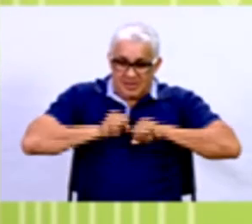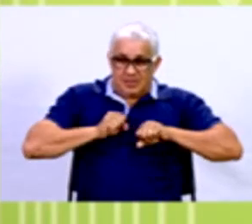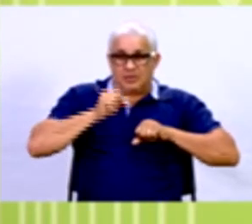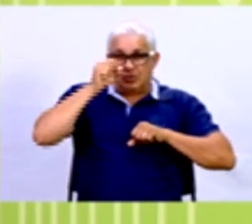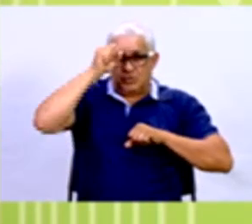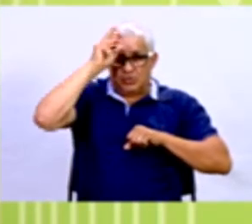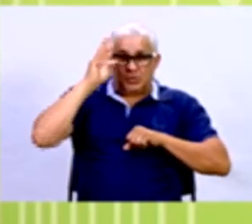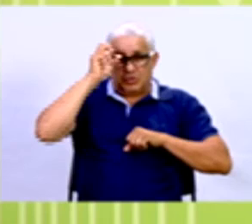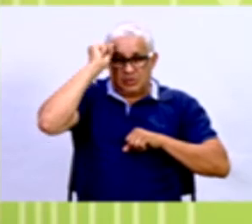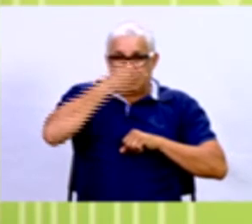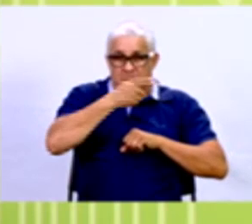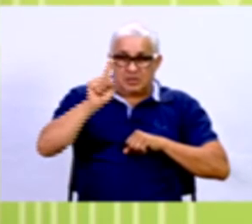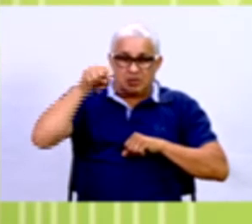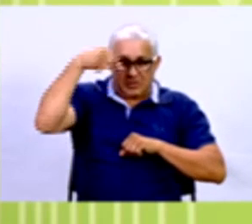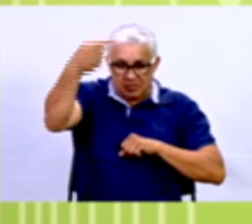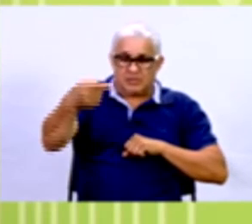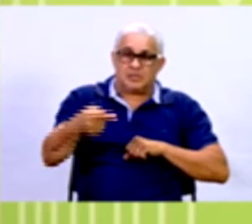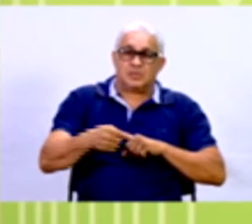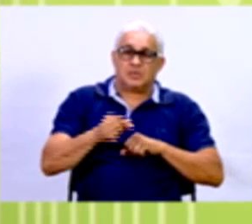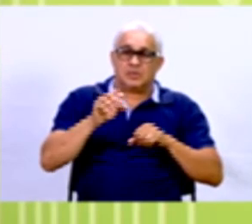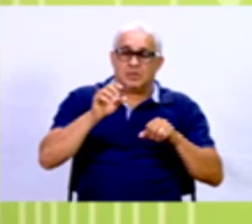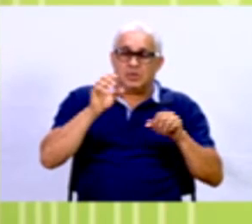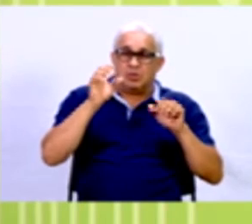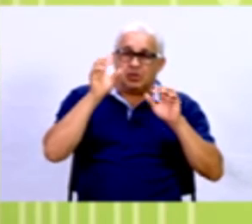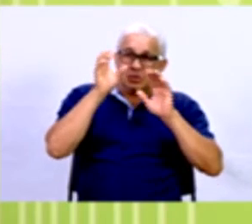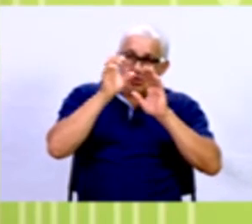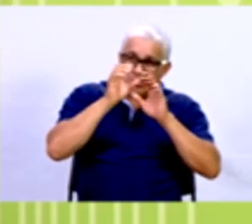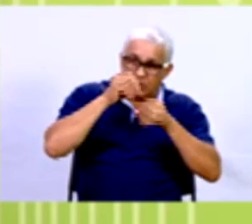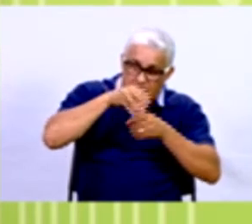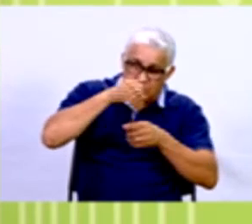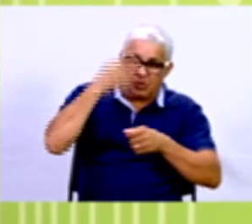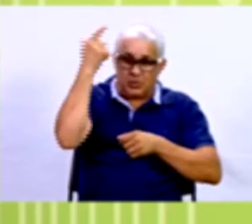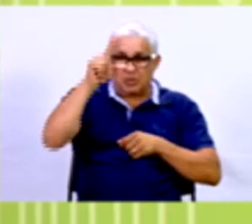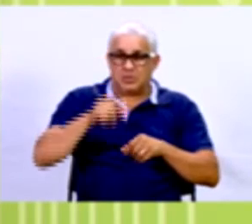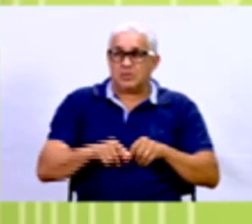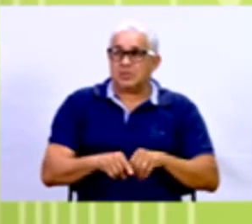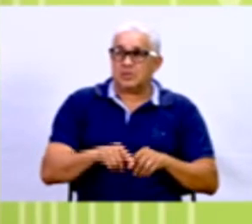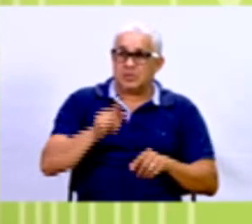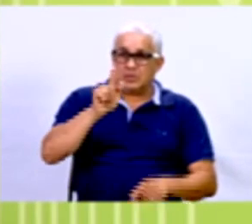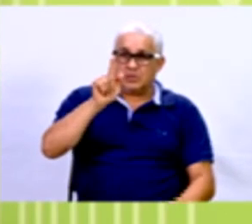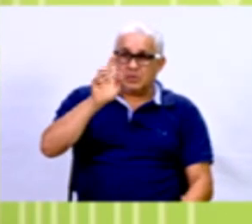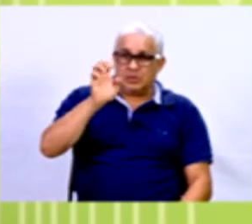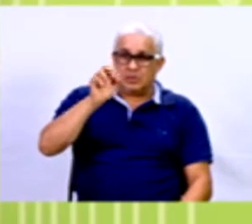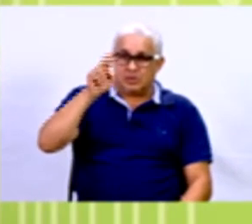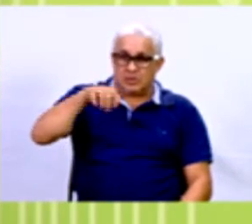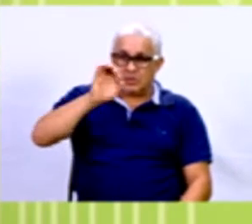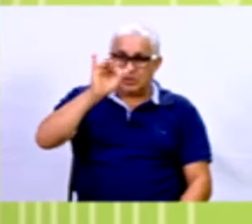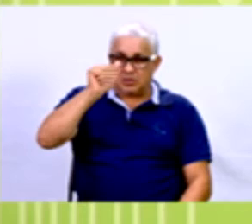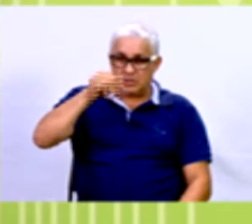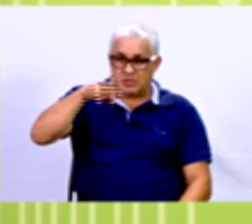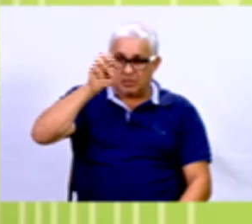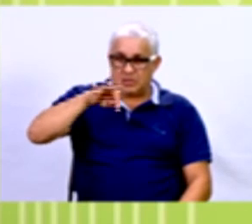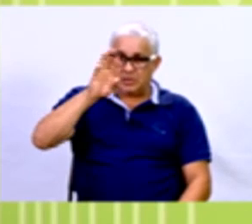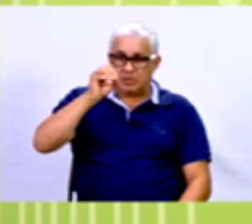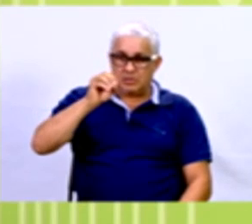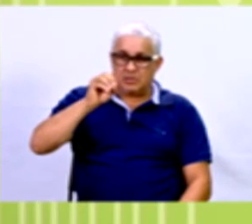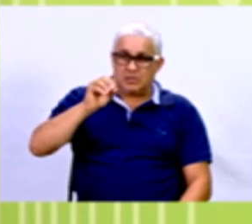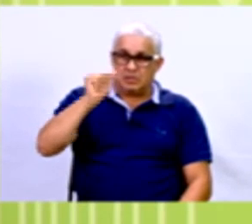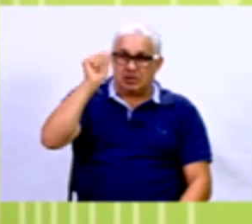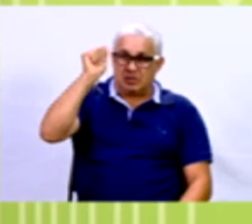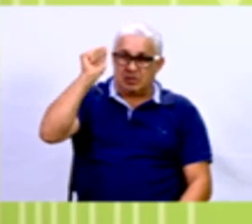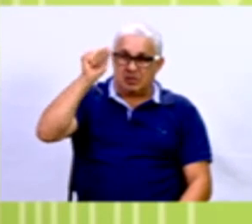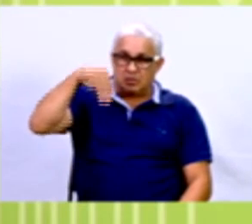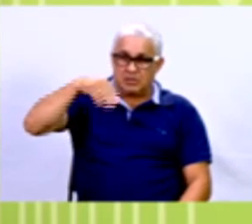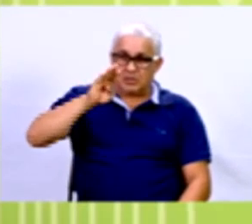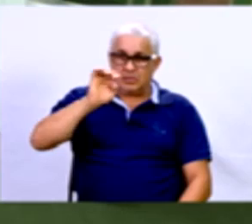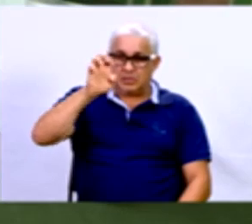dia. Semana que vem nós estaremos com outro conteúdo, que é gerenciamento ambiental, e nós contamos com a sua participação. Muito obrigada.